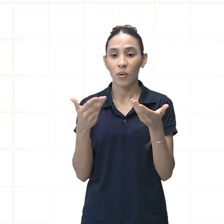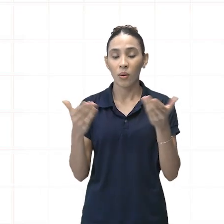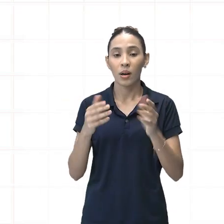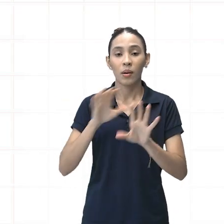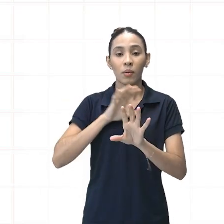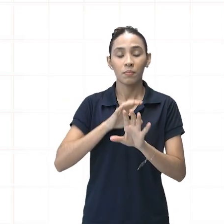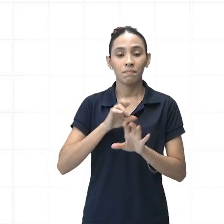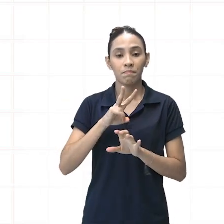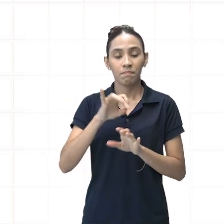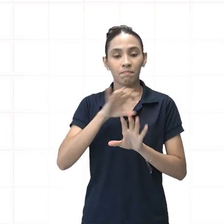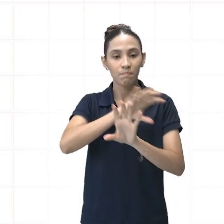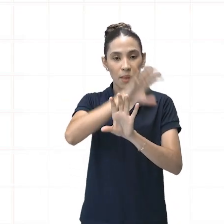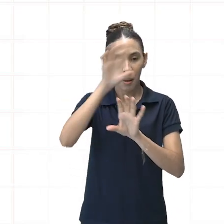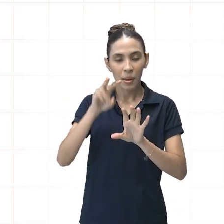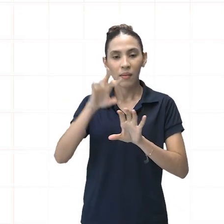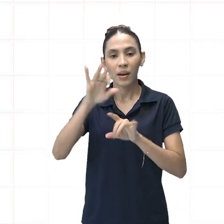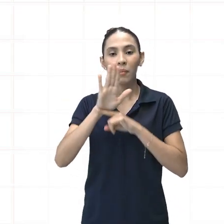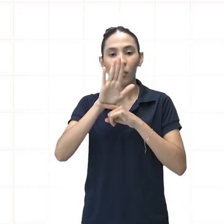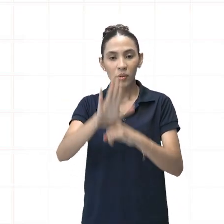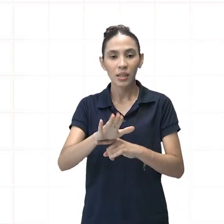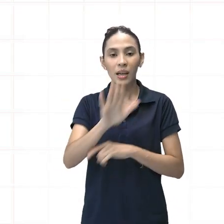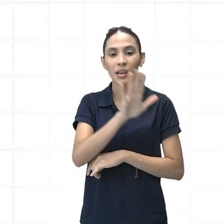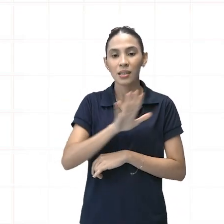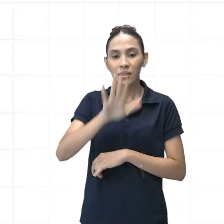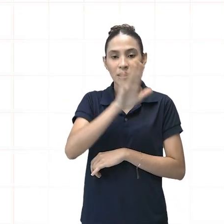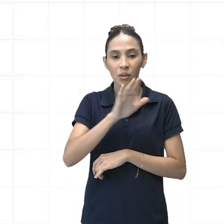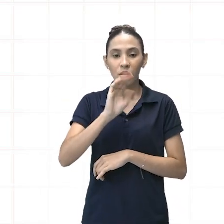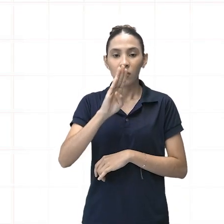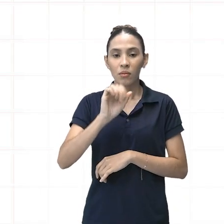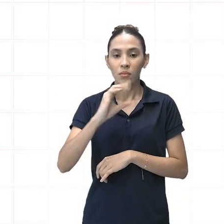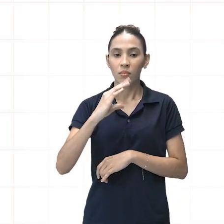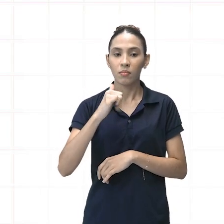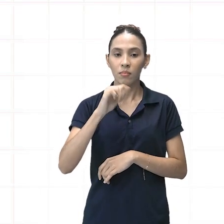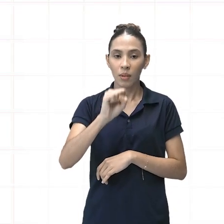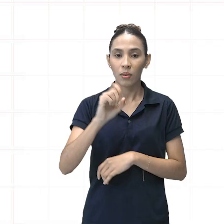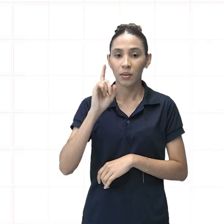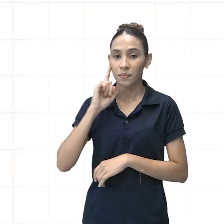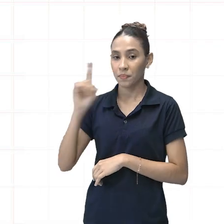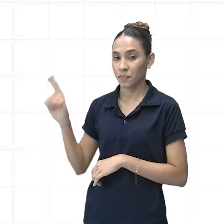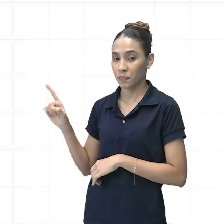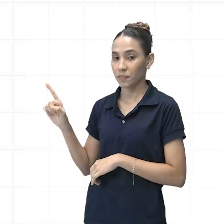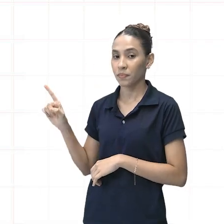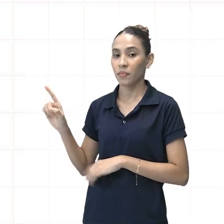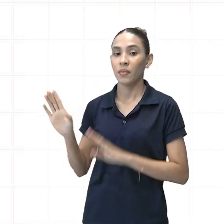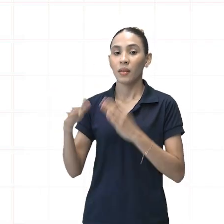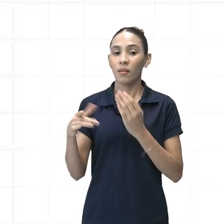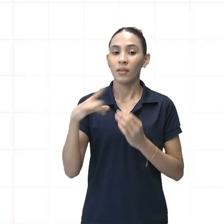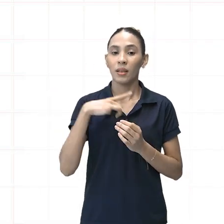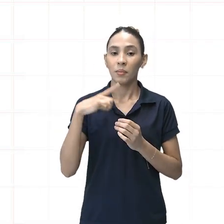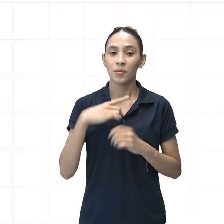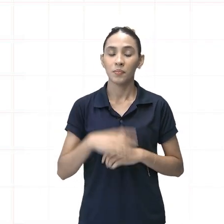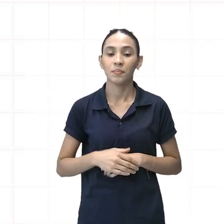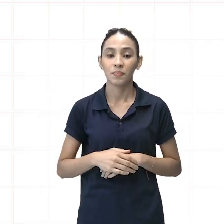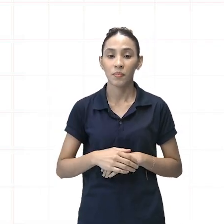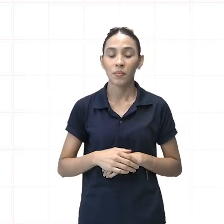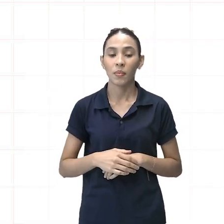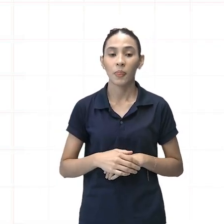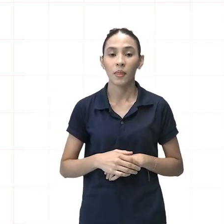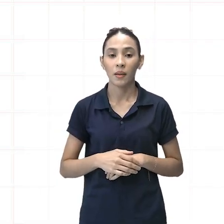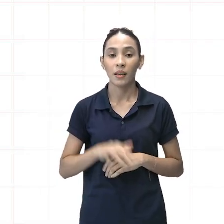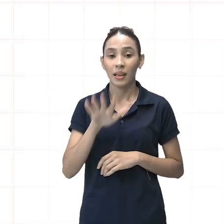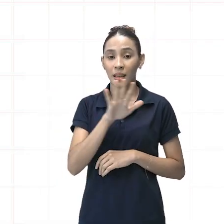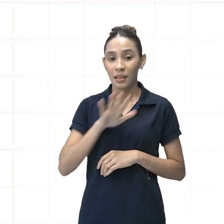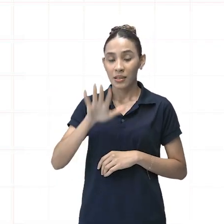o mapa que vai mostrar para vocês essa região dos Balcãs. Acompanhem comigo. Nós temos aqui, no mapa,